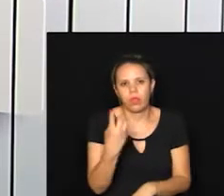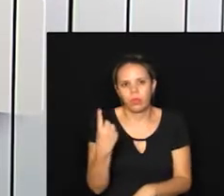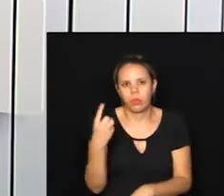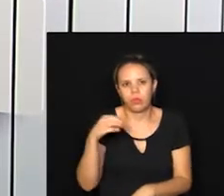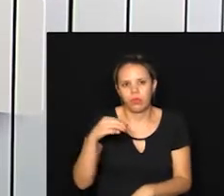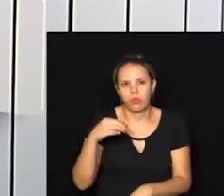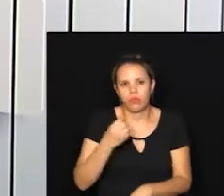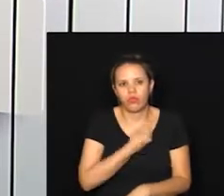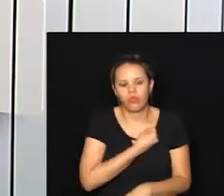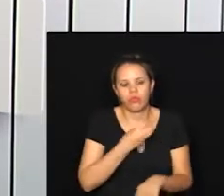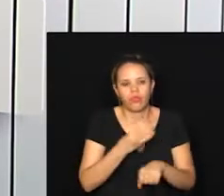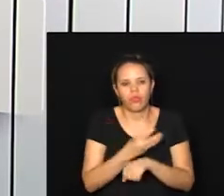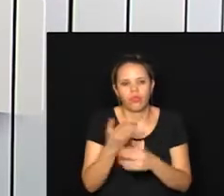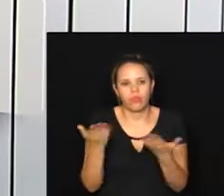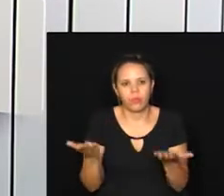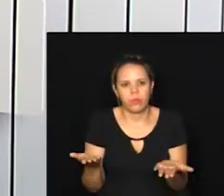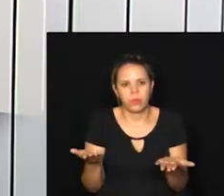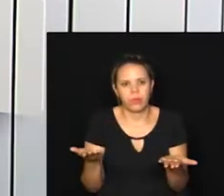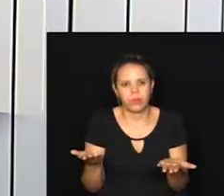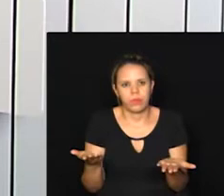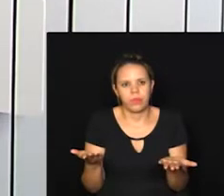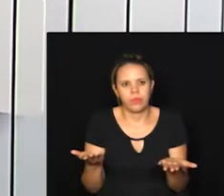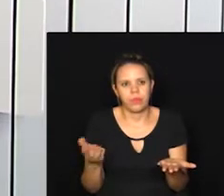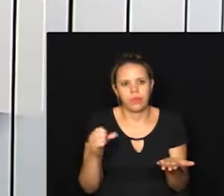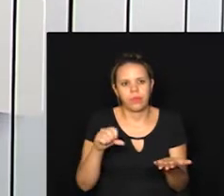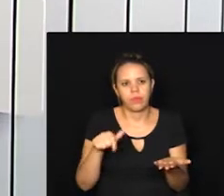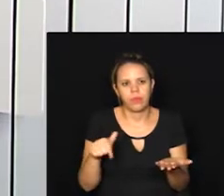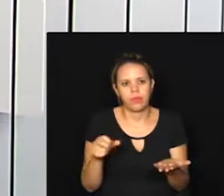1h41. O número do nosso WhatsApp está aqui na tela,